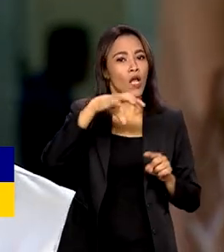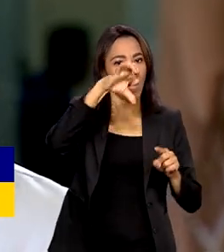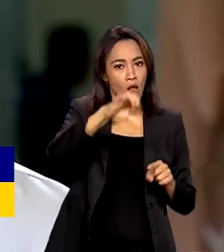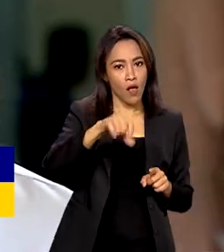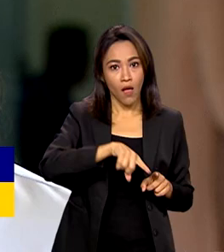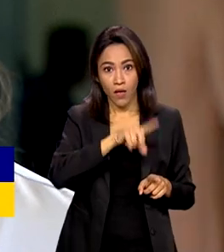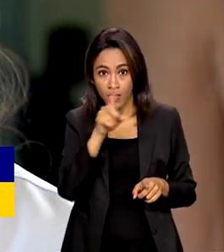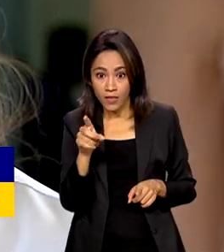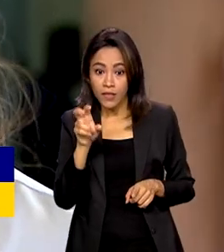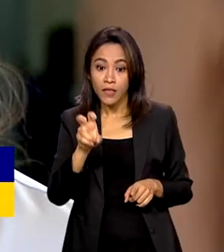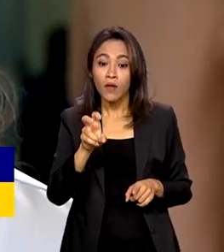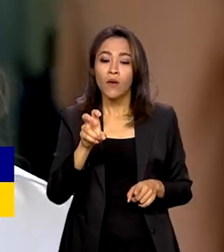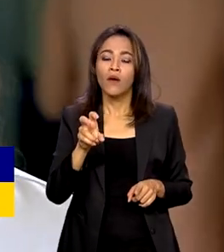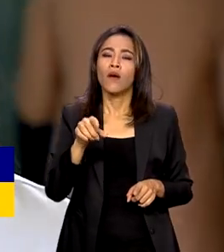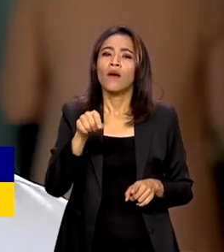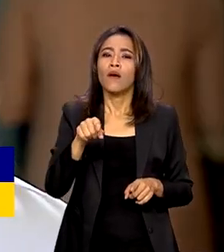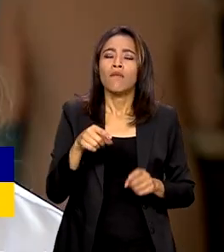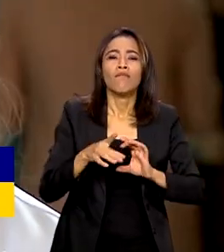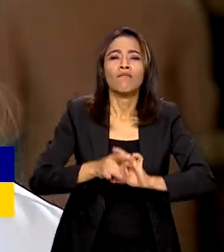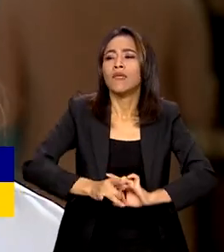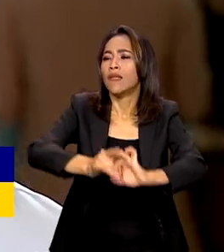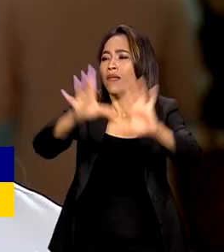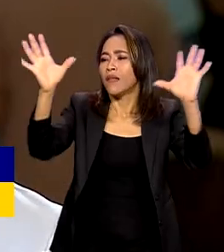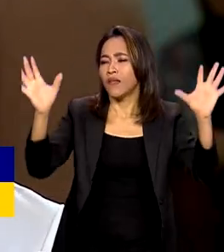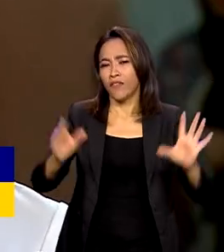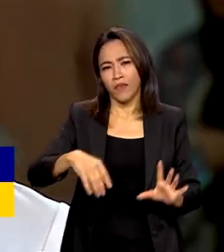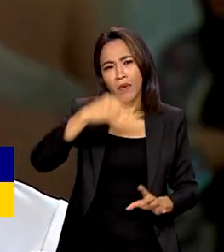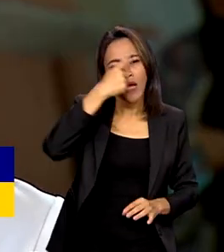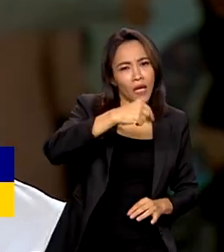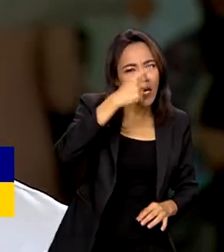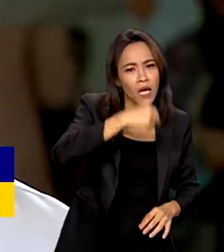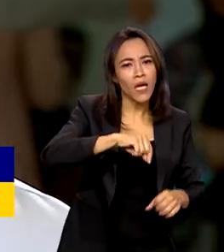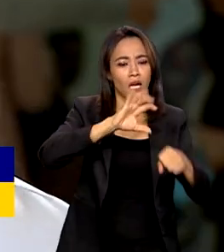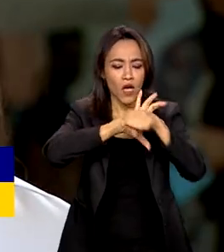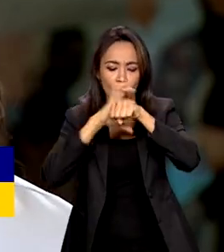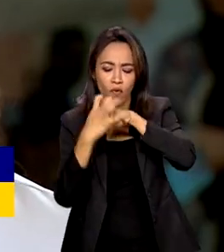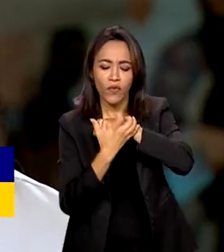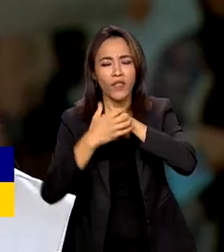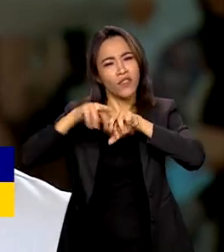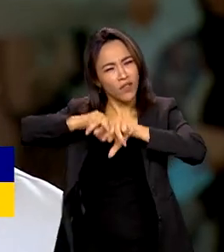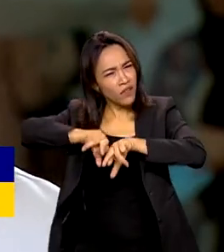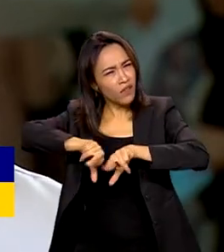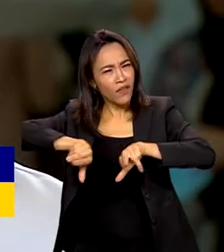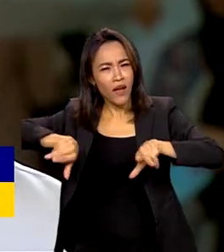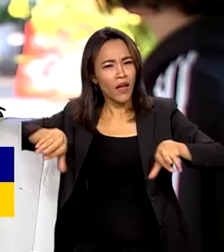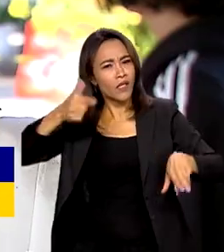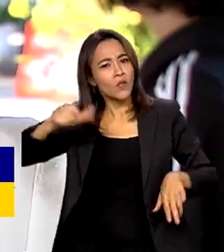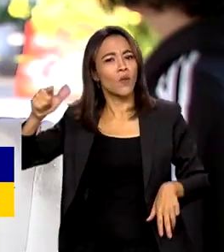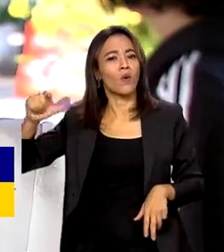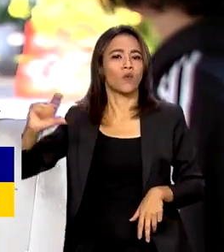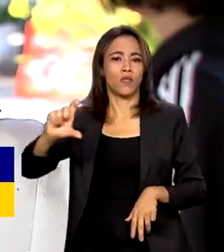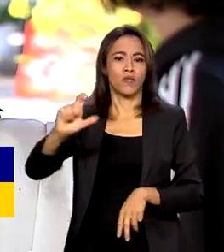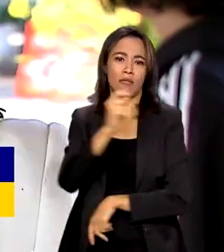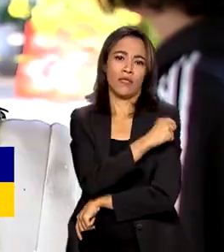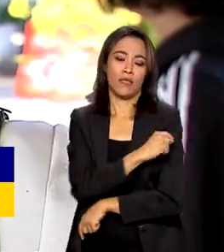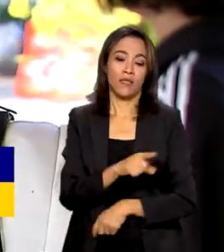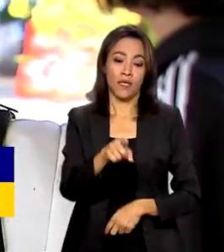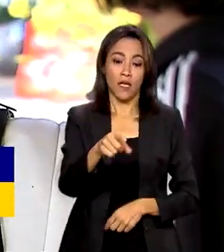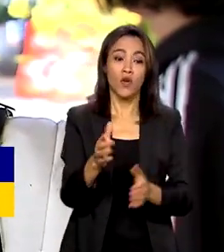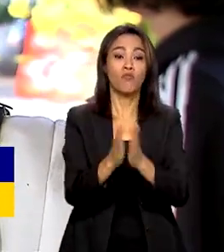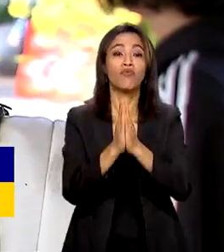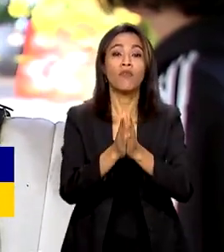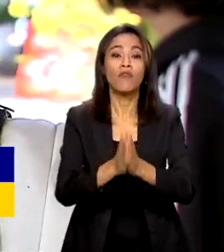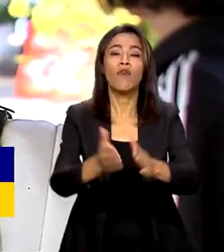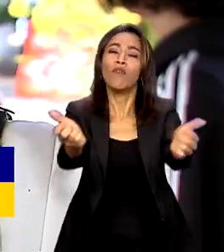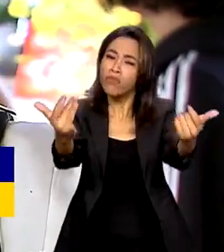poder fazer as vacinas disponíveis para a população, tanto de Covid e gripe, como as demais vacinas que precisam ser atualizadas. Eu convoco todo mundo, por